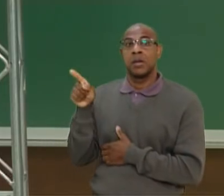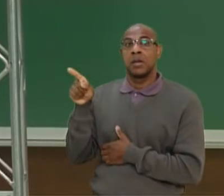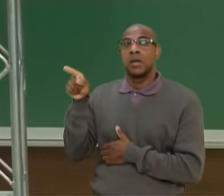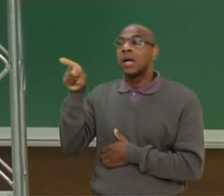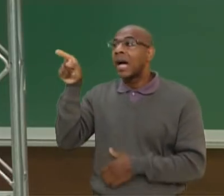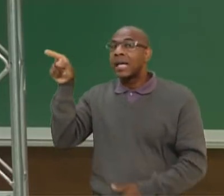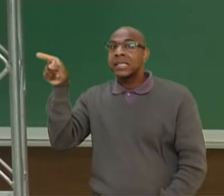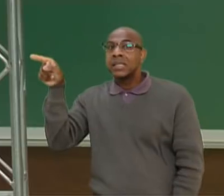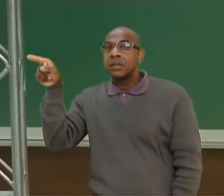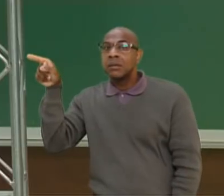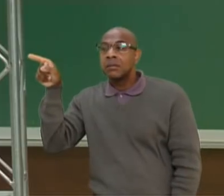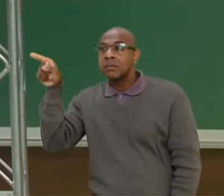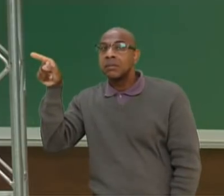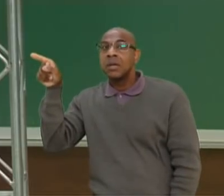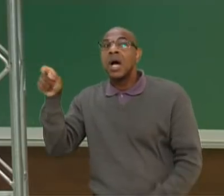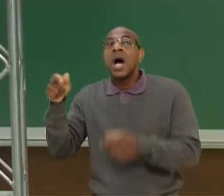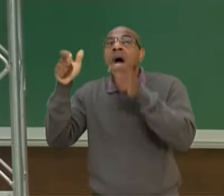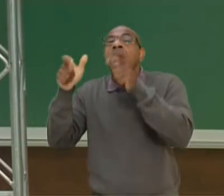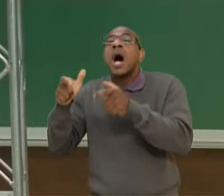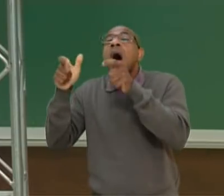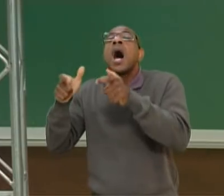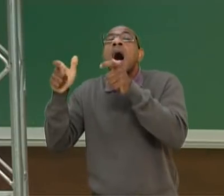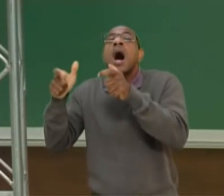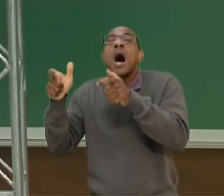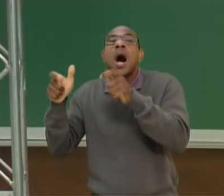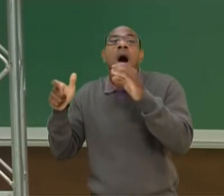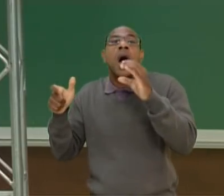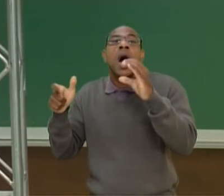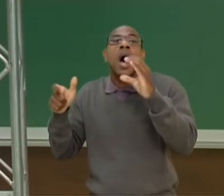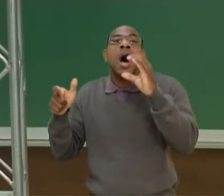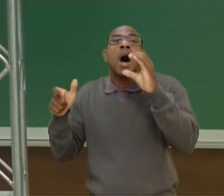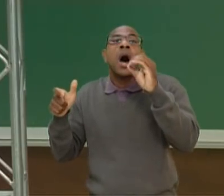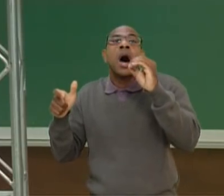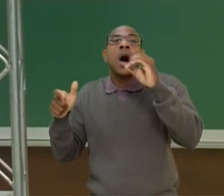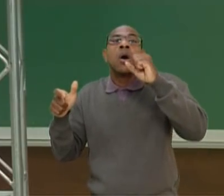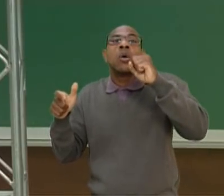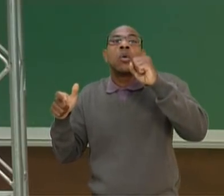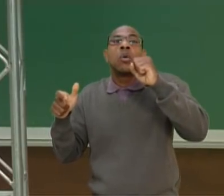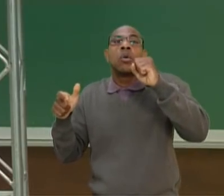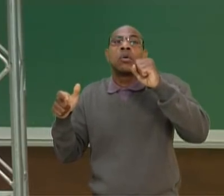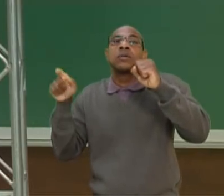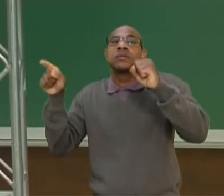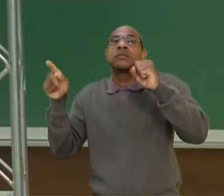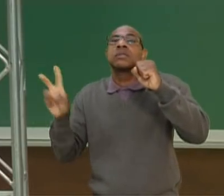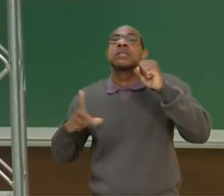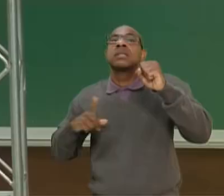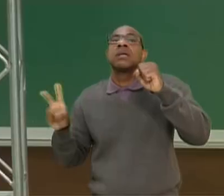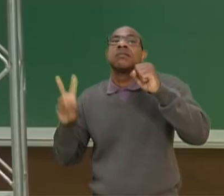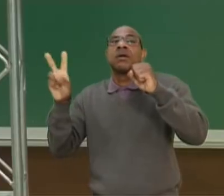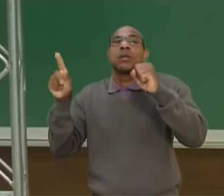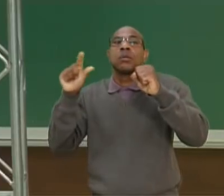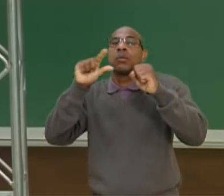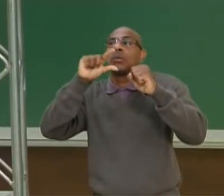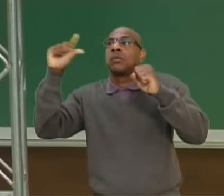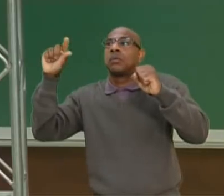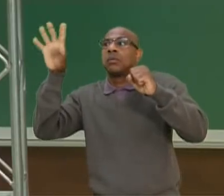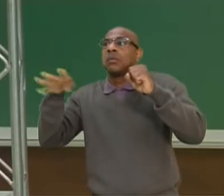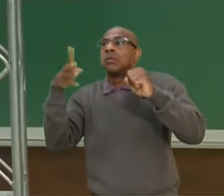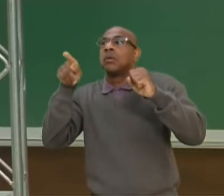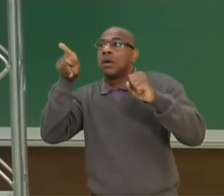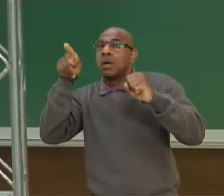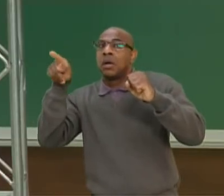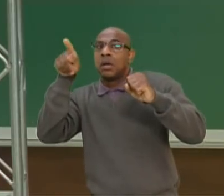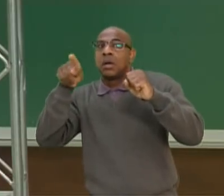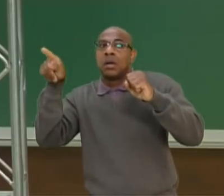nesse caso aqui, aonde o nosso cosseno e o seno têm esses valores. Nesse caso, como exemplo, a